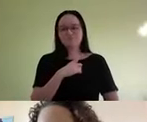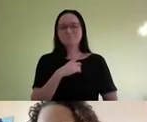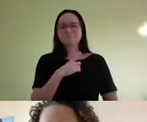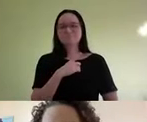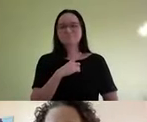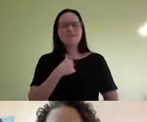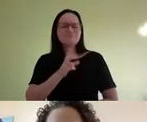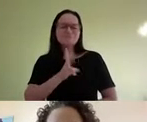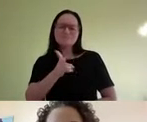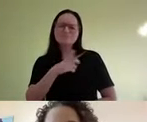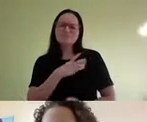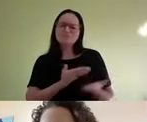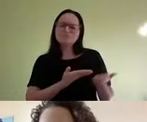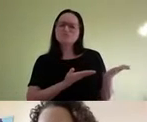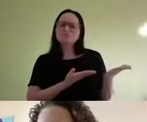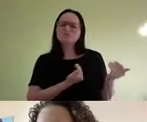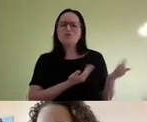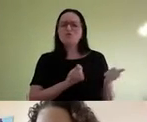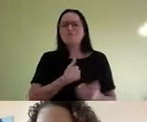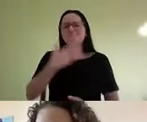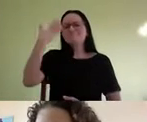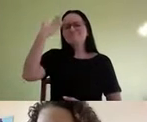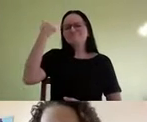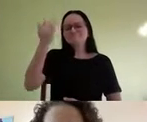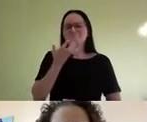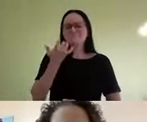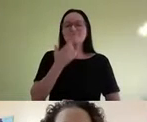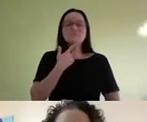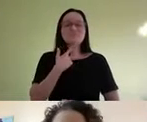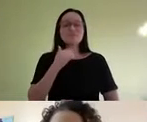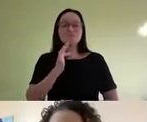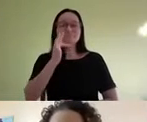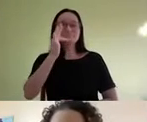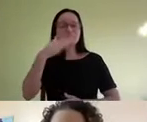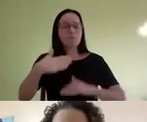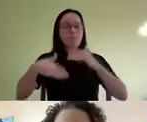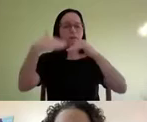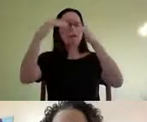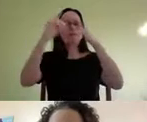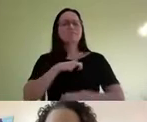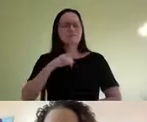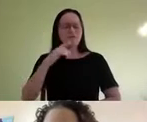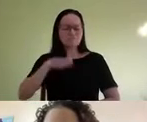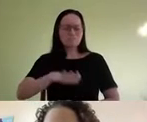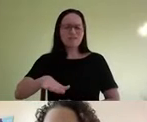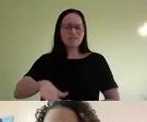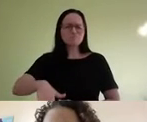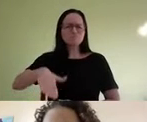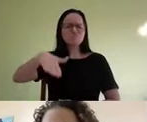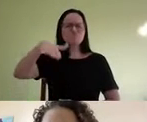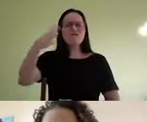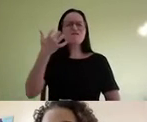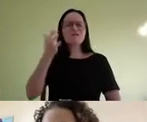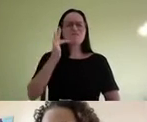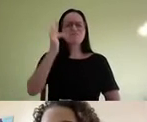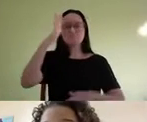novinha, eu sabia já o que eu queria ser como crescer, quando crescer. Então, eu vim, eu comecei